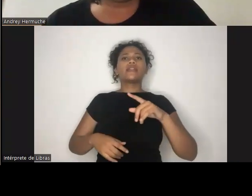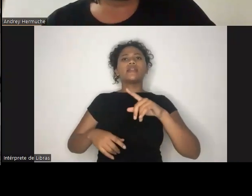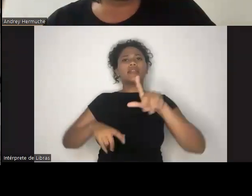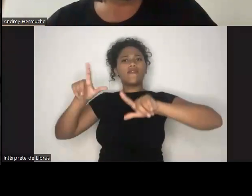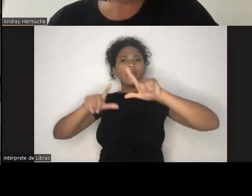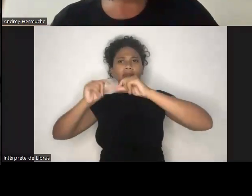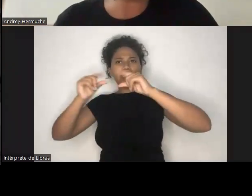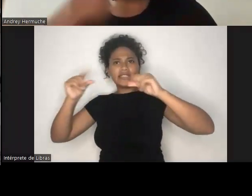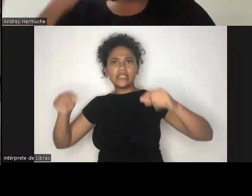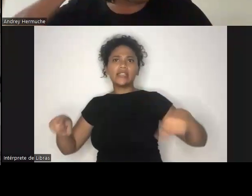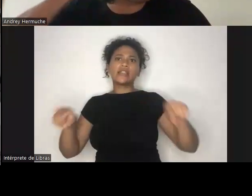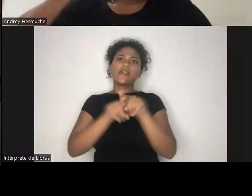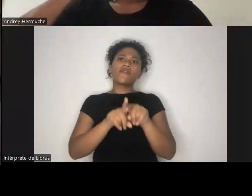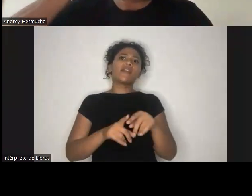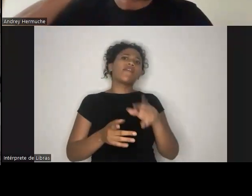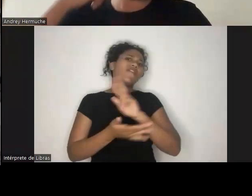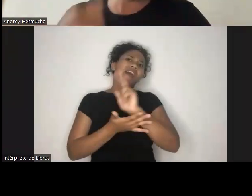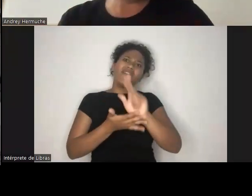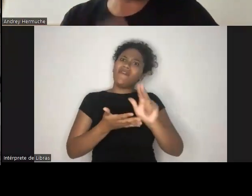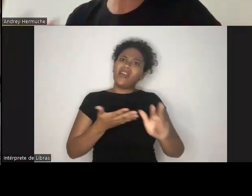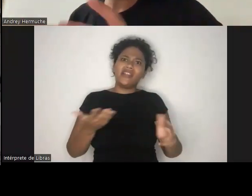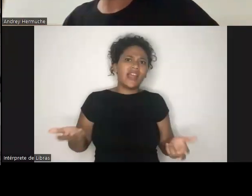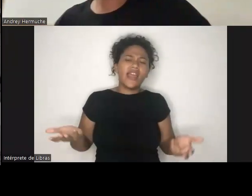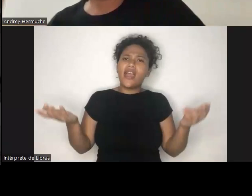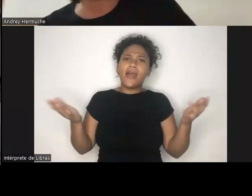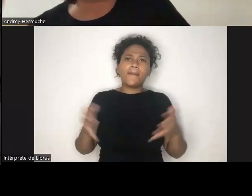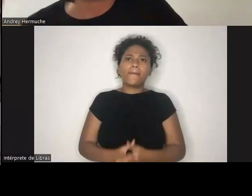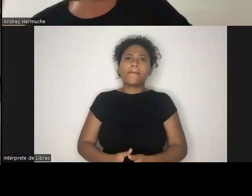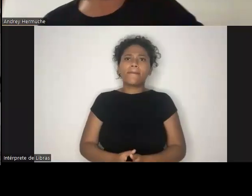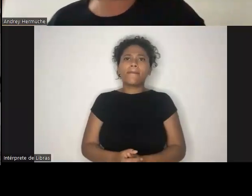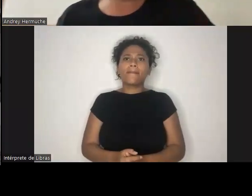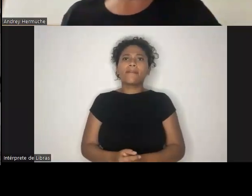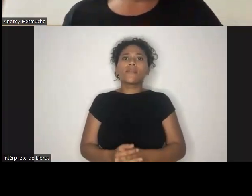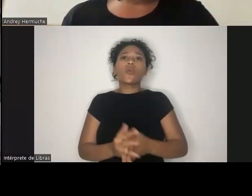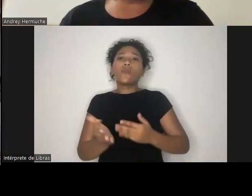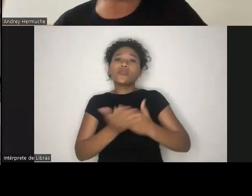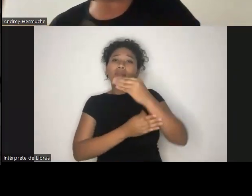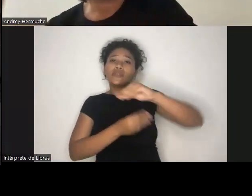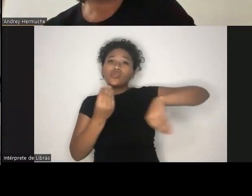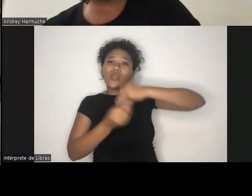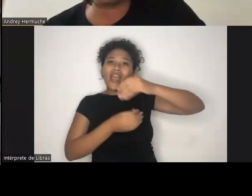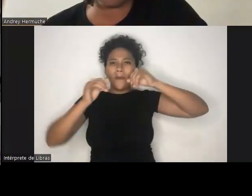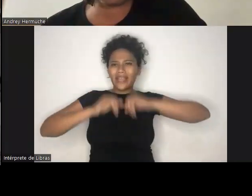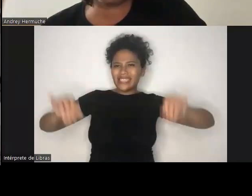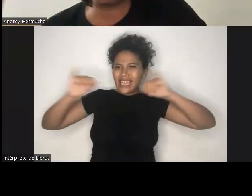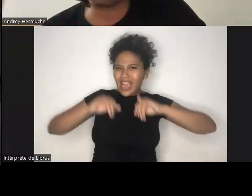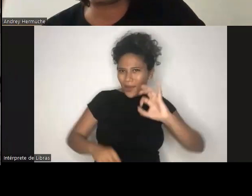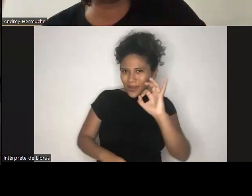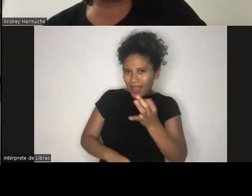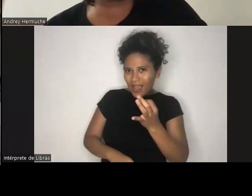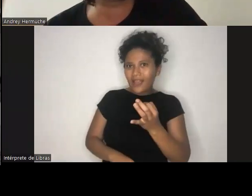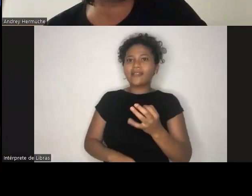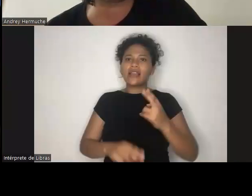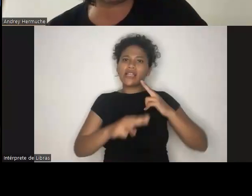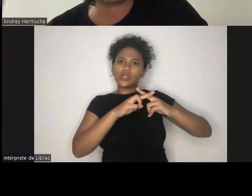para TV Câmara fiz vários outros aí começou a se misturar um pouco comerciais né aqui da Caixa Econômica